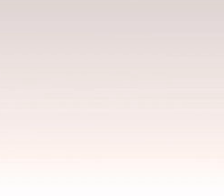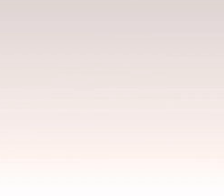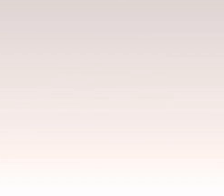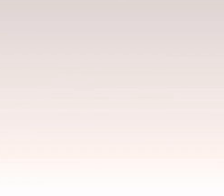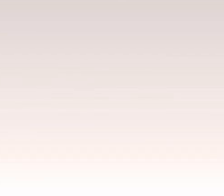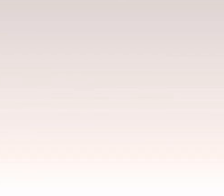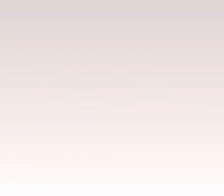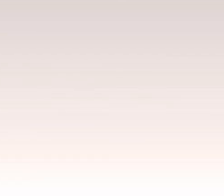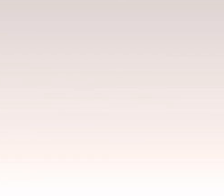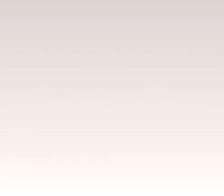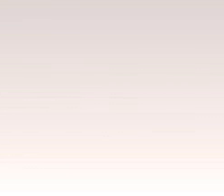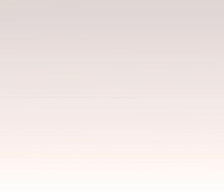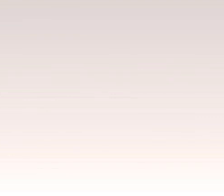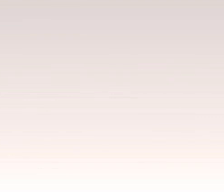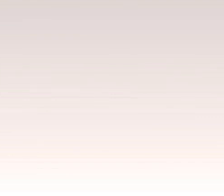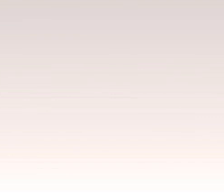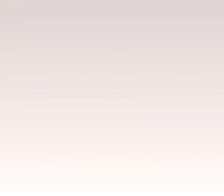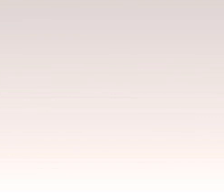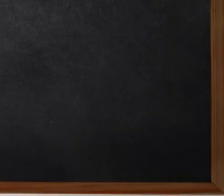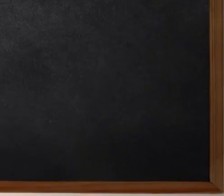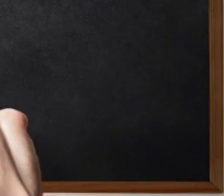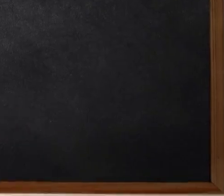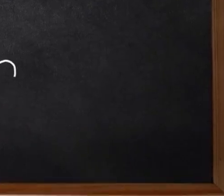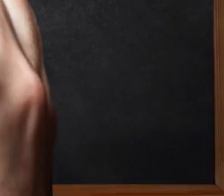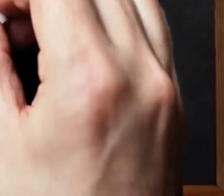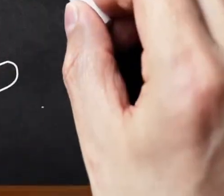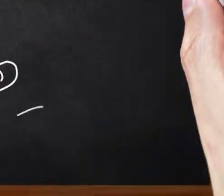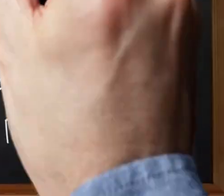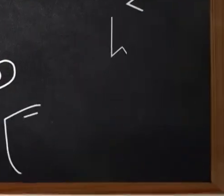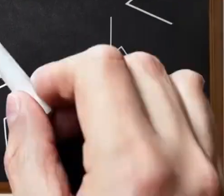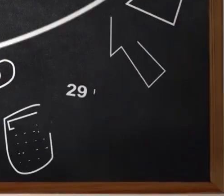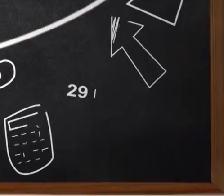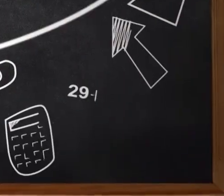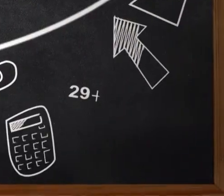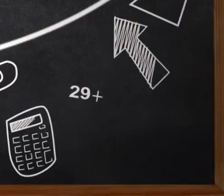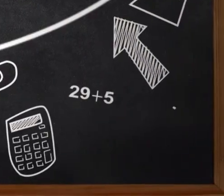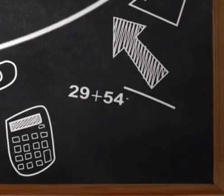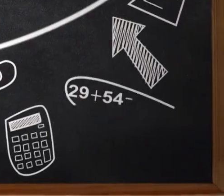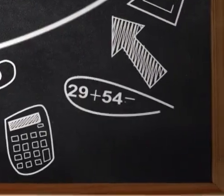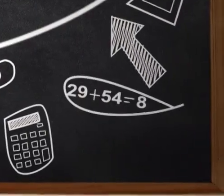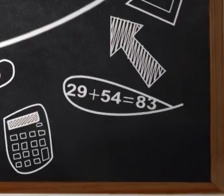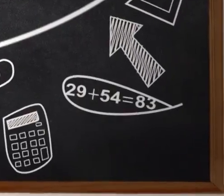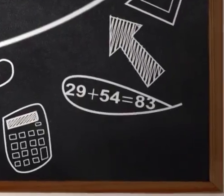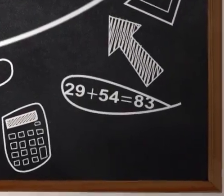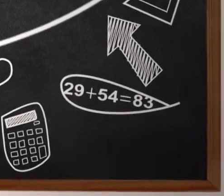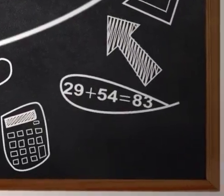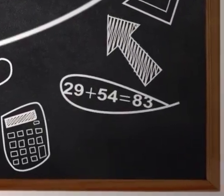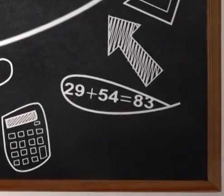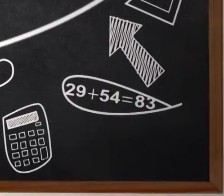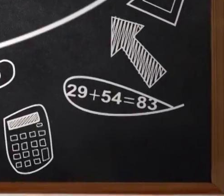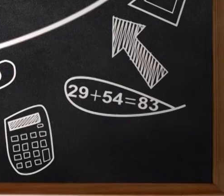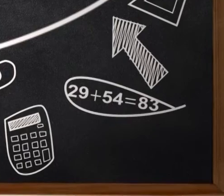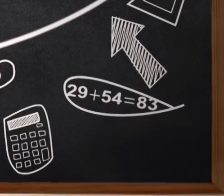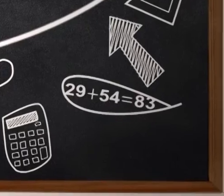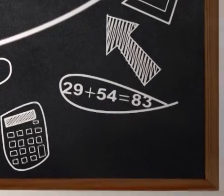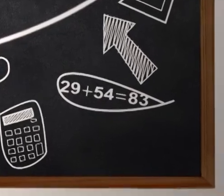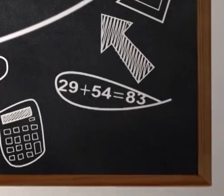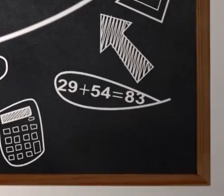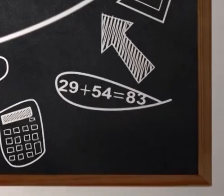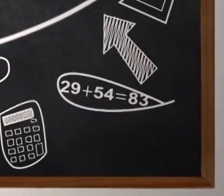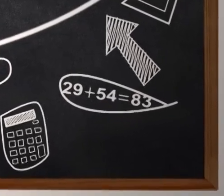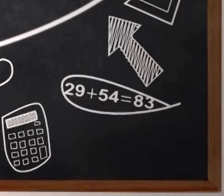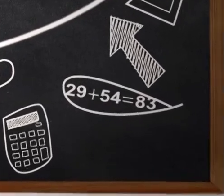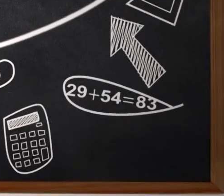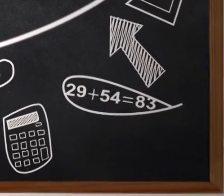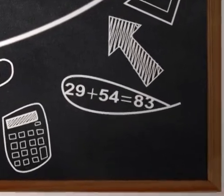3, 2, 1, ou seja, de baixo para cima. E aí, qual dessas informações é a única correta?